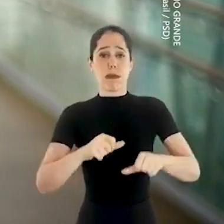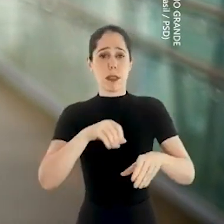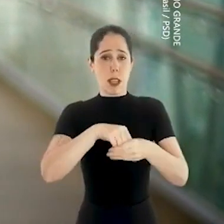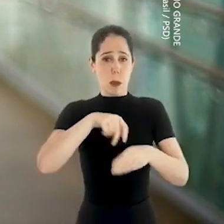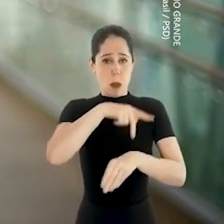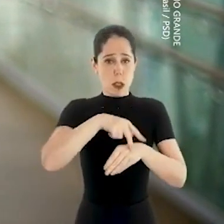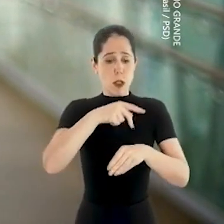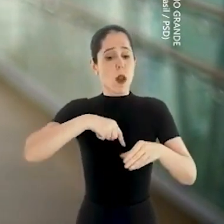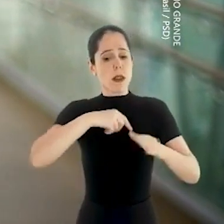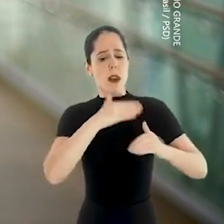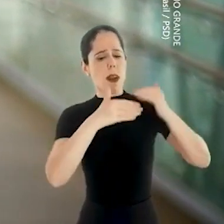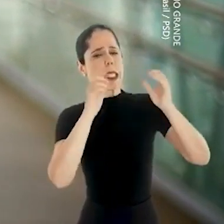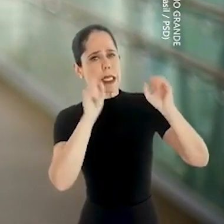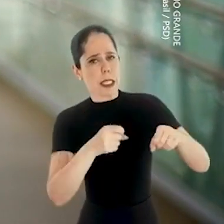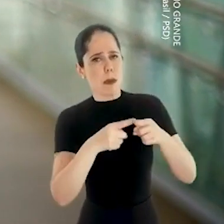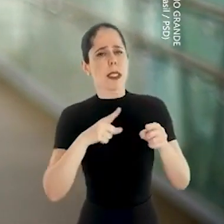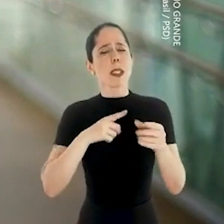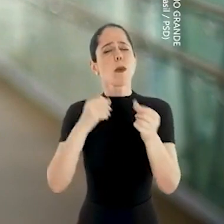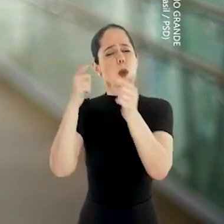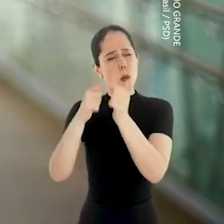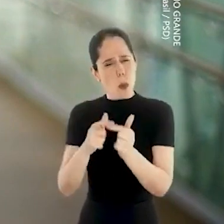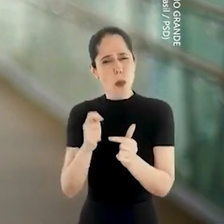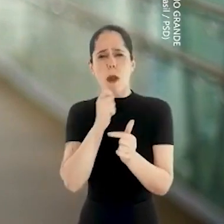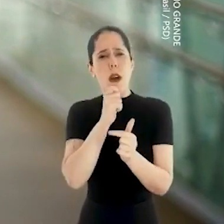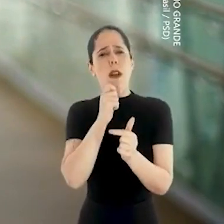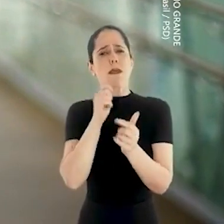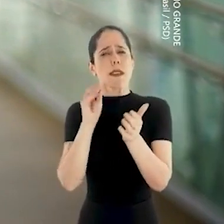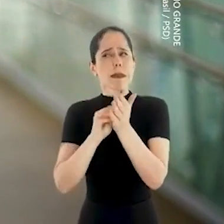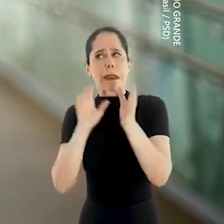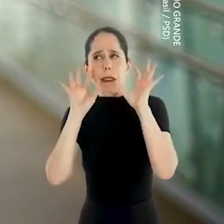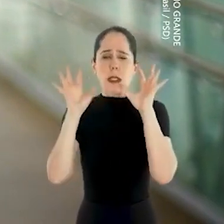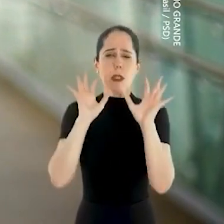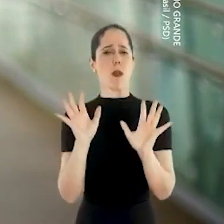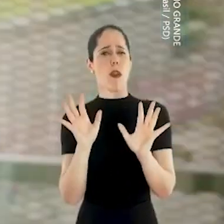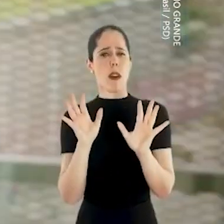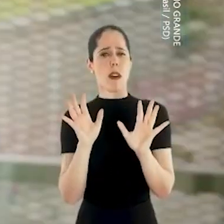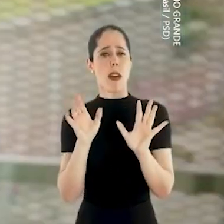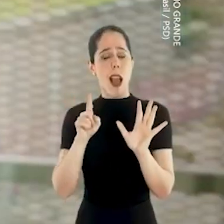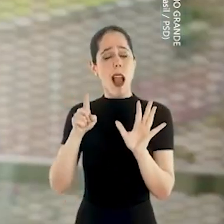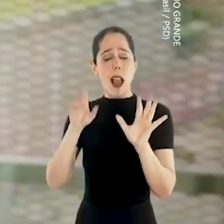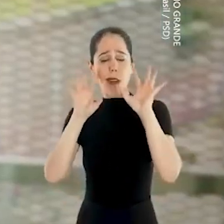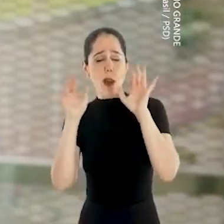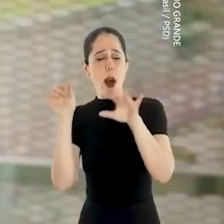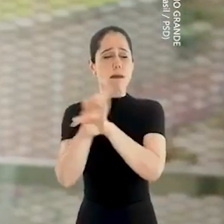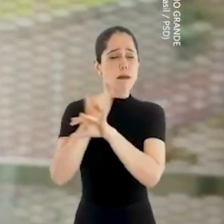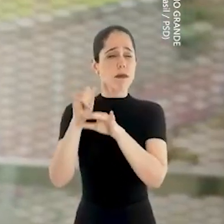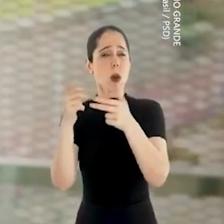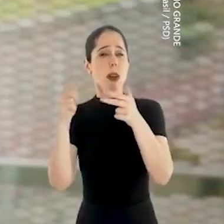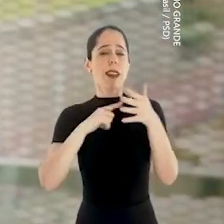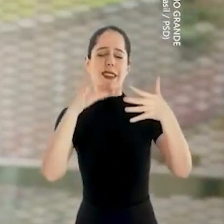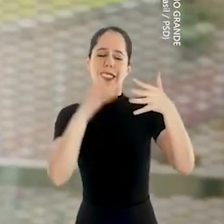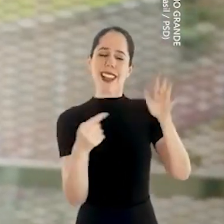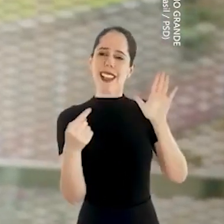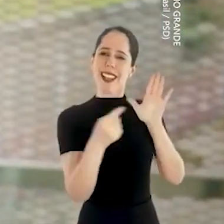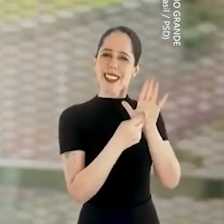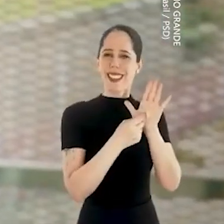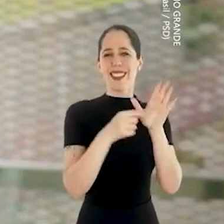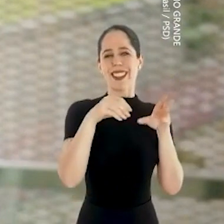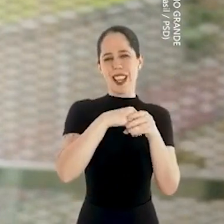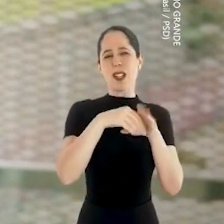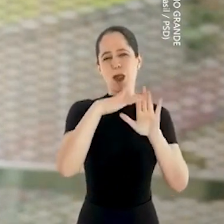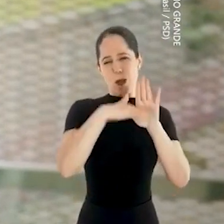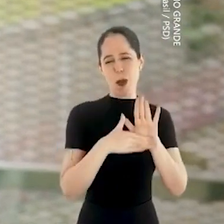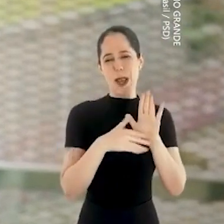país. Avançamos sim, mas ainda temos muitos problemas que precisam de soluções. E são essas soluções que estão detalhadas